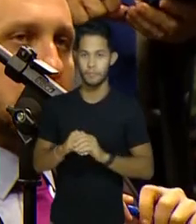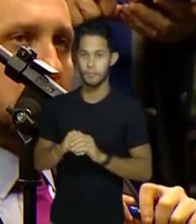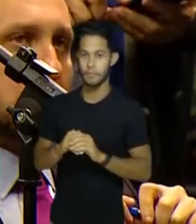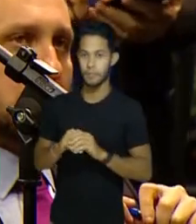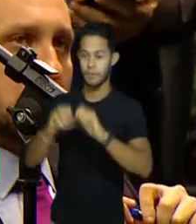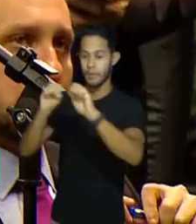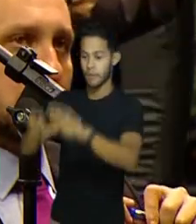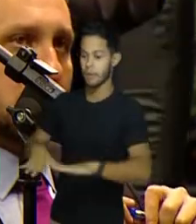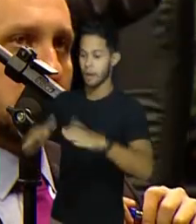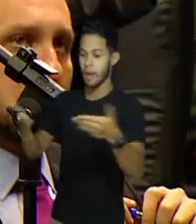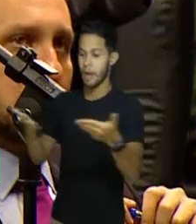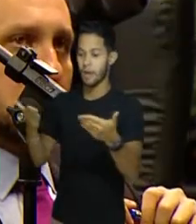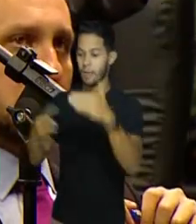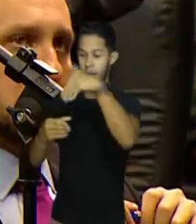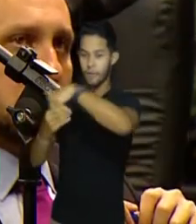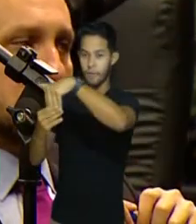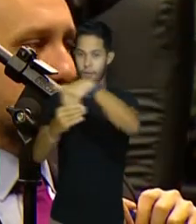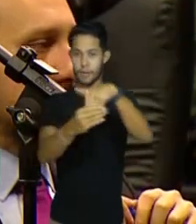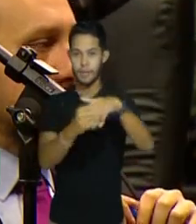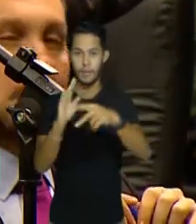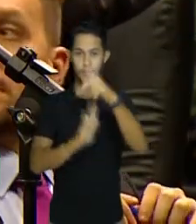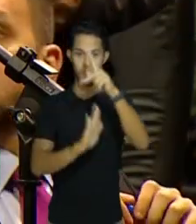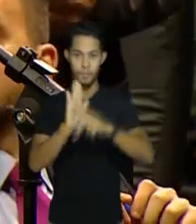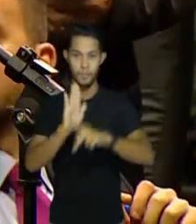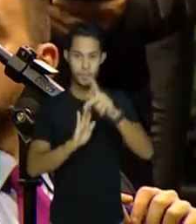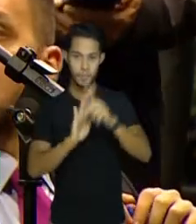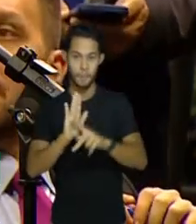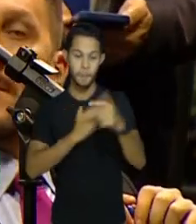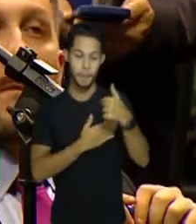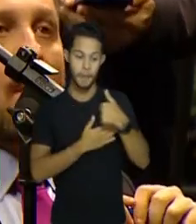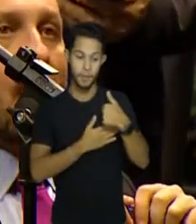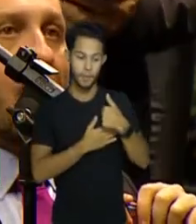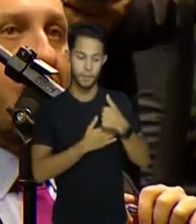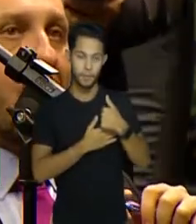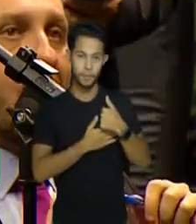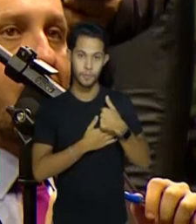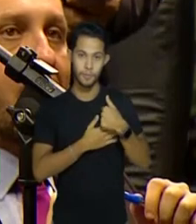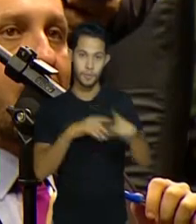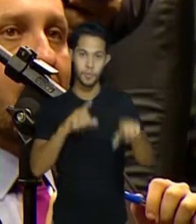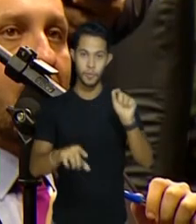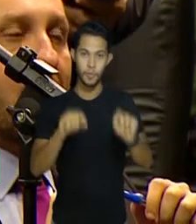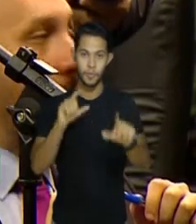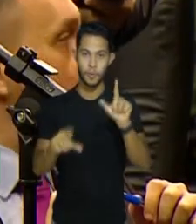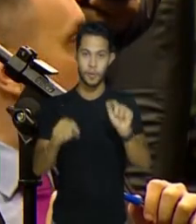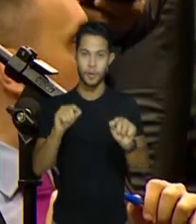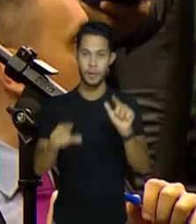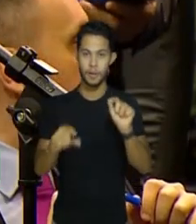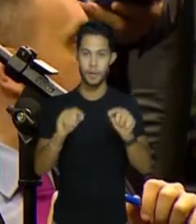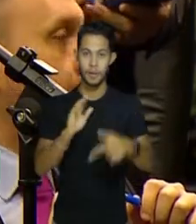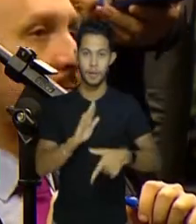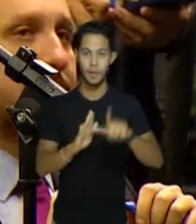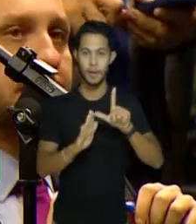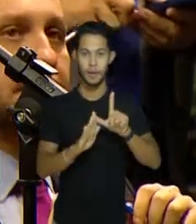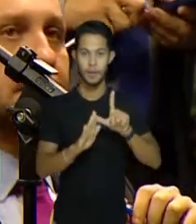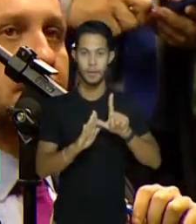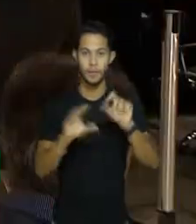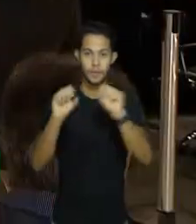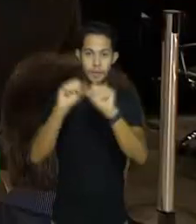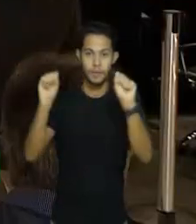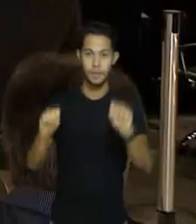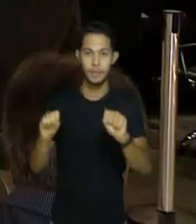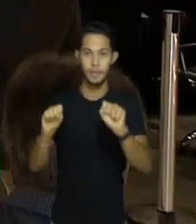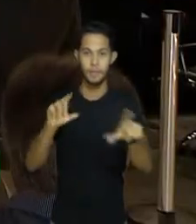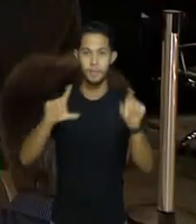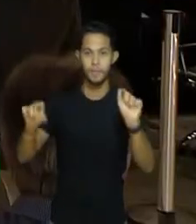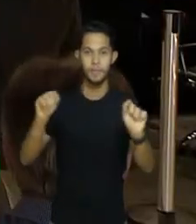final dos projetos. Que se adote o sistema da votação anterior, senhor presidente, por gentileza. Primeiro nós vamos votar o segundo